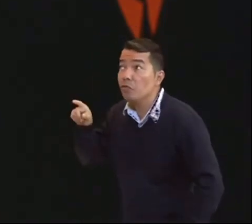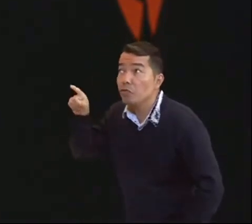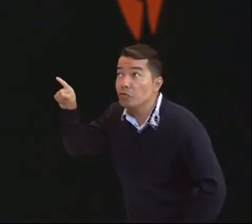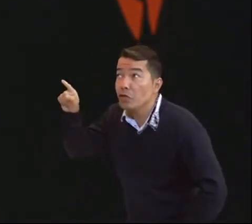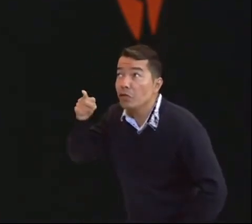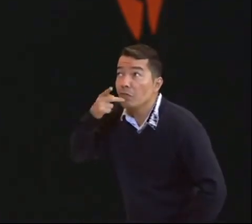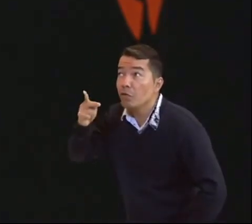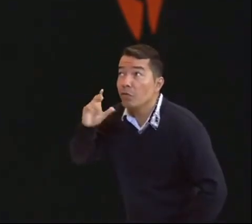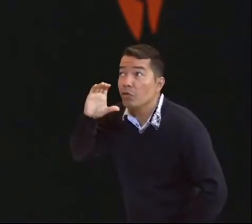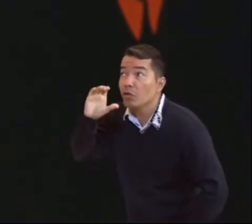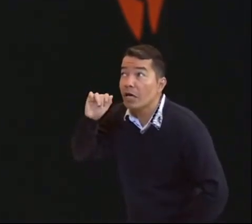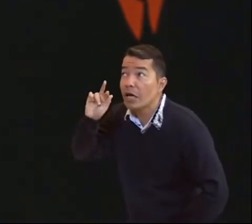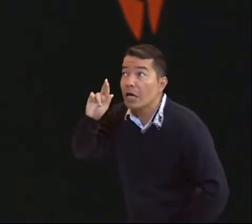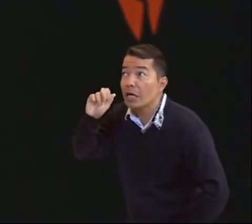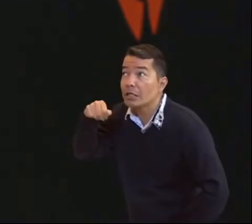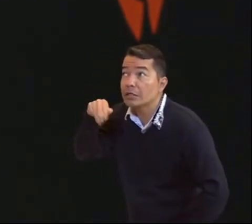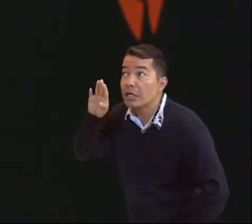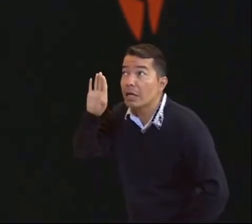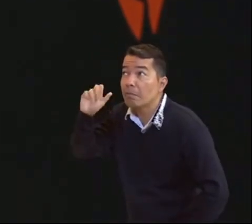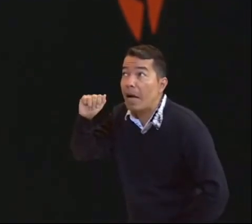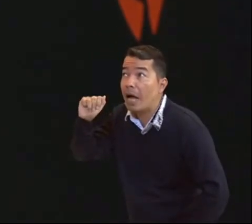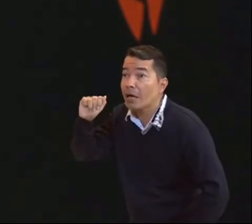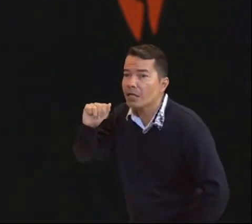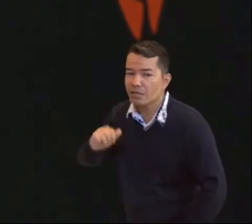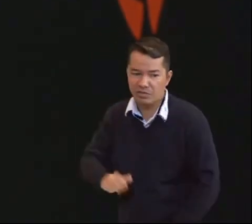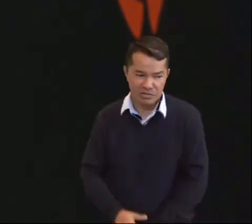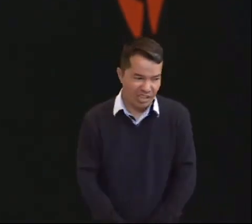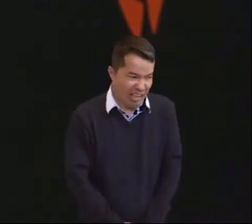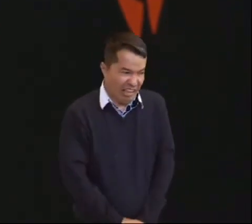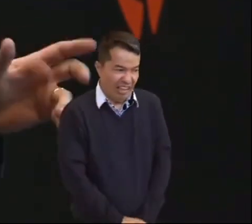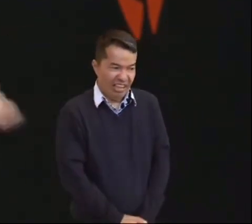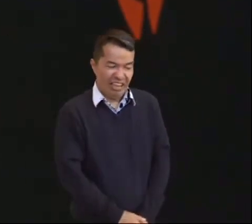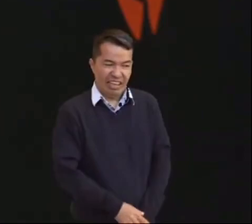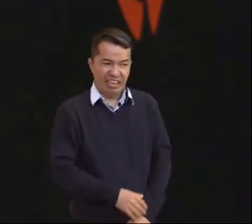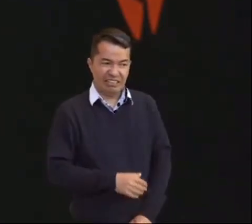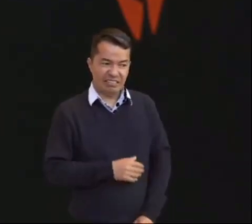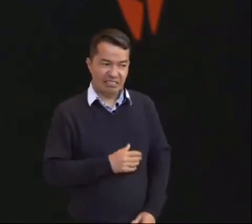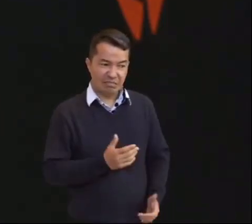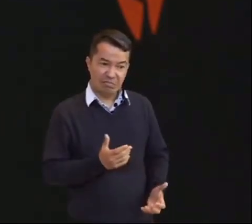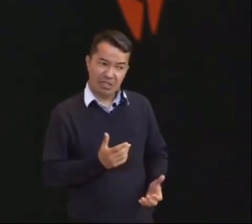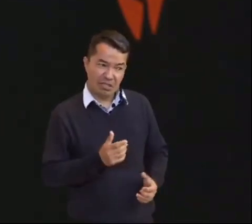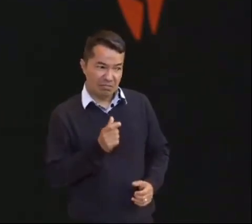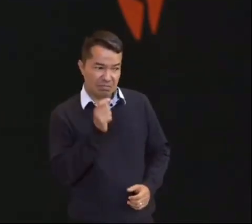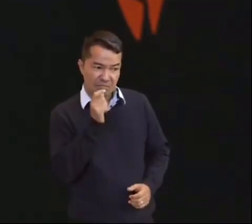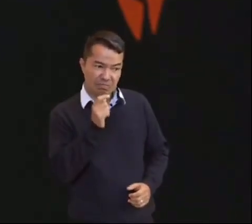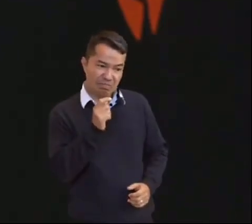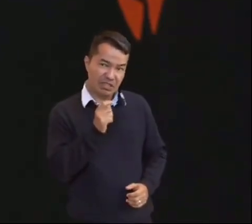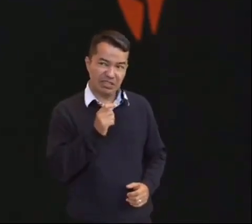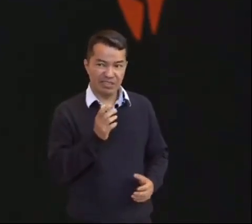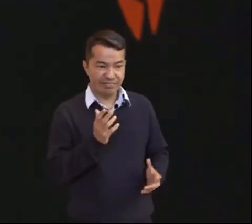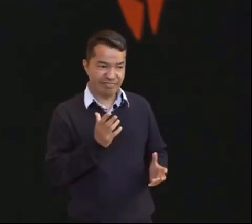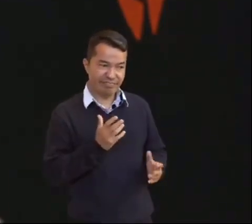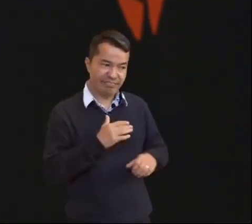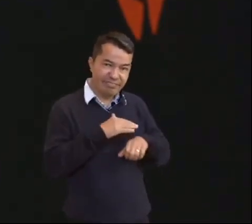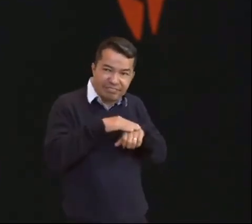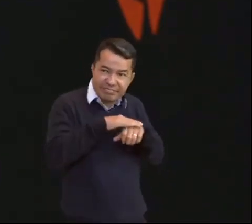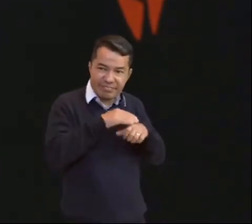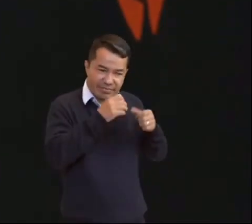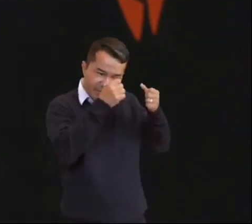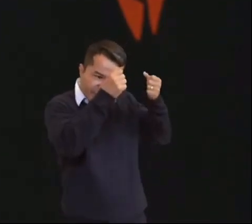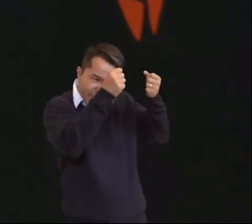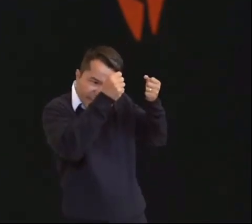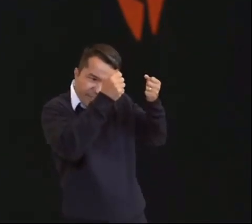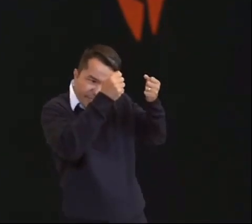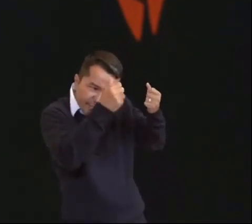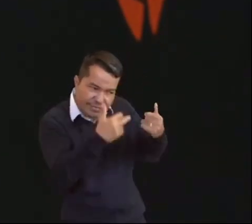caramba. Eu falei: tá, filha. E aí depois ela saiu, falei: não falei, a gente discutiu. Aí minha esposa falou